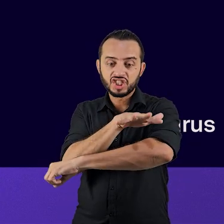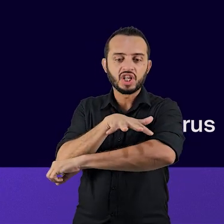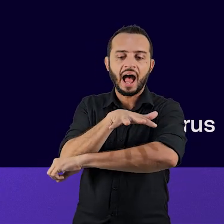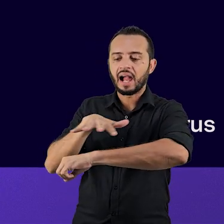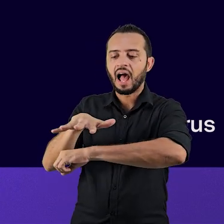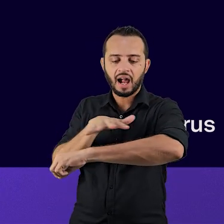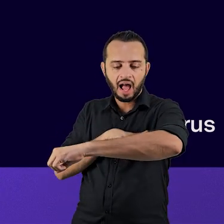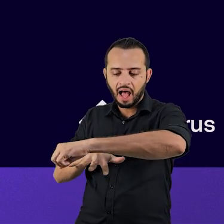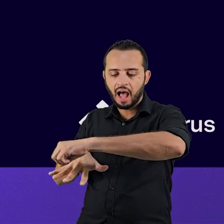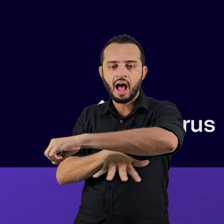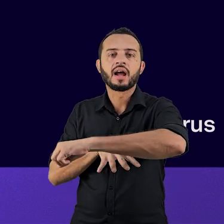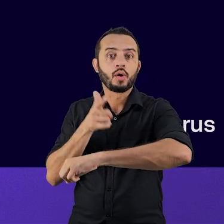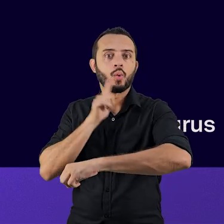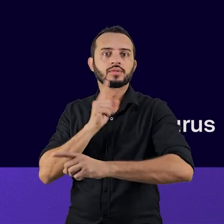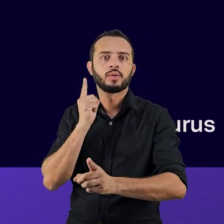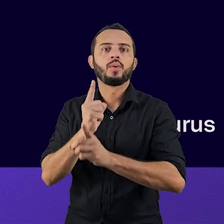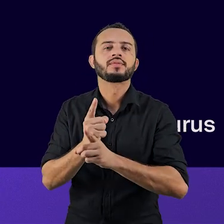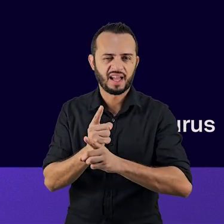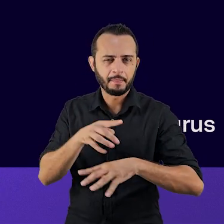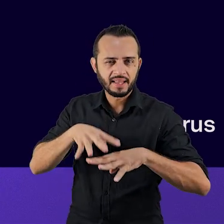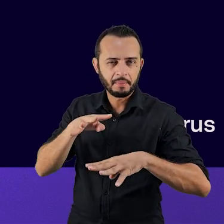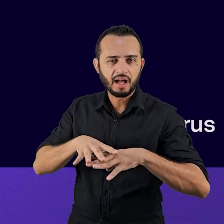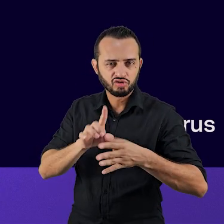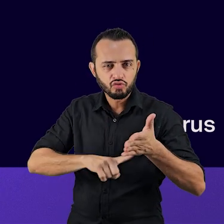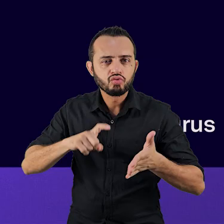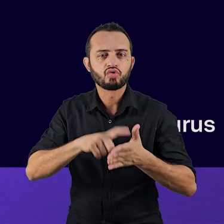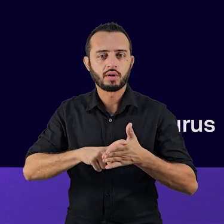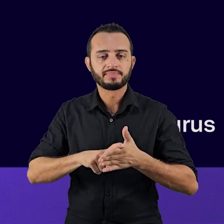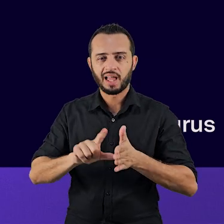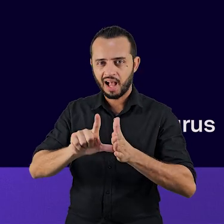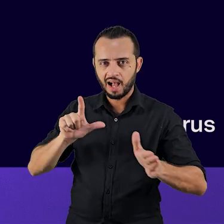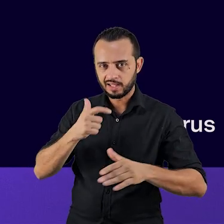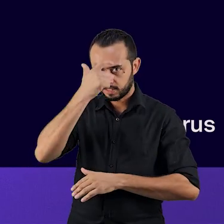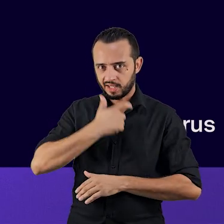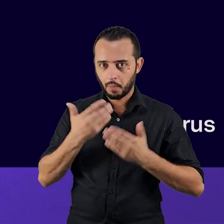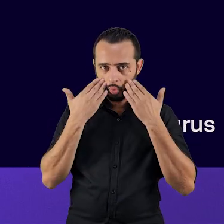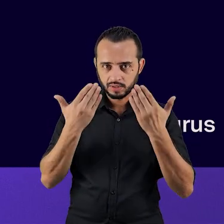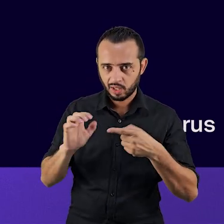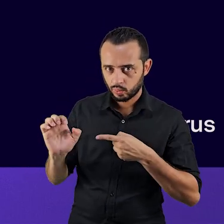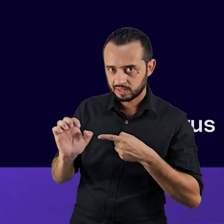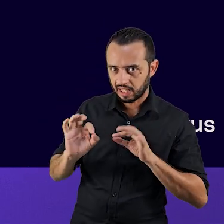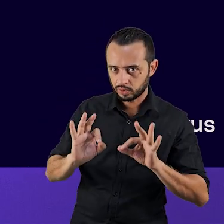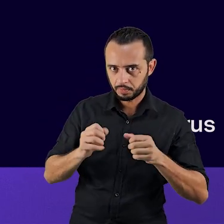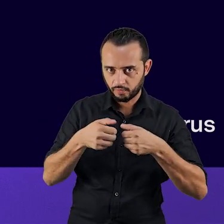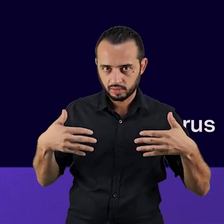espaço. É o espaço euclidiano. Aquele diagrama que eu apresentei ali, o estado